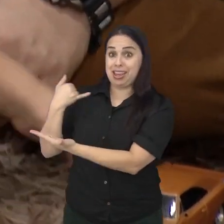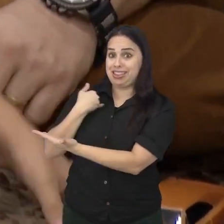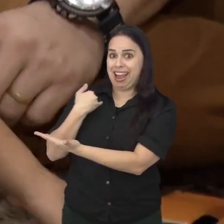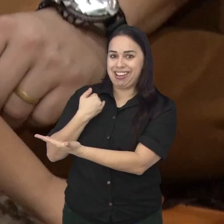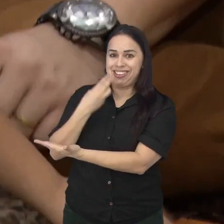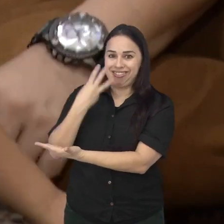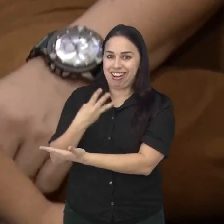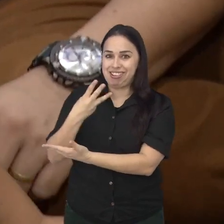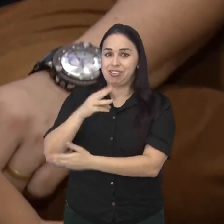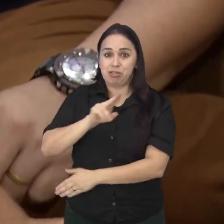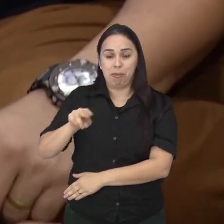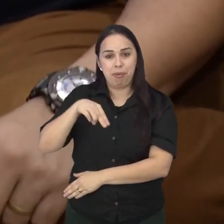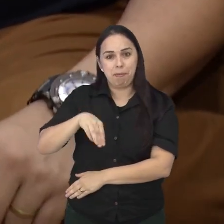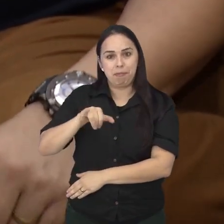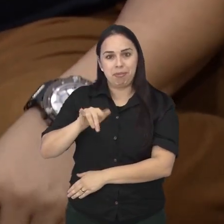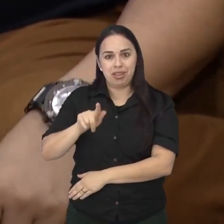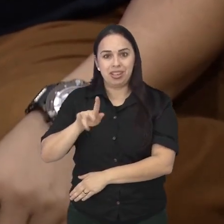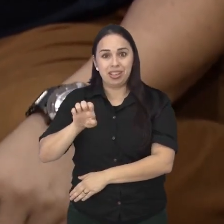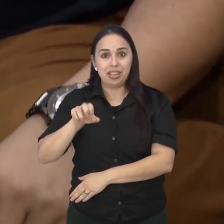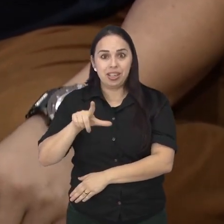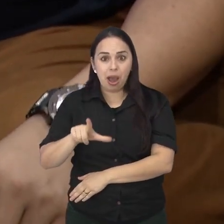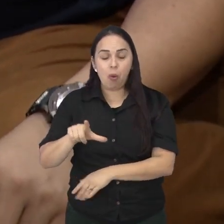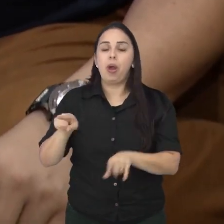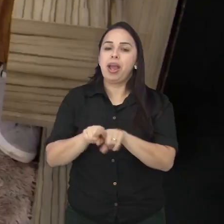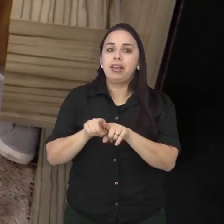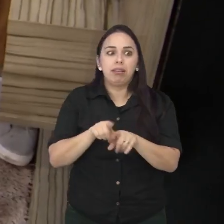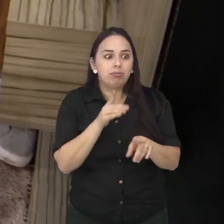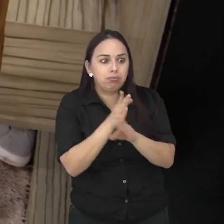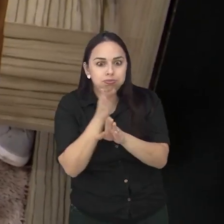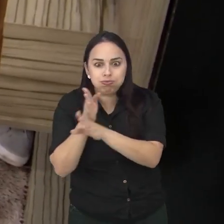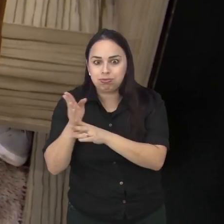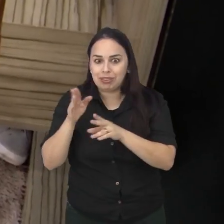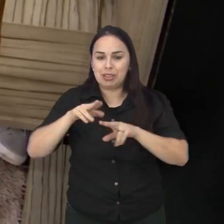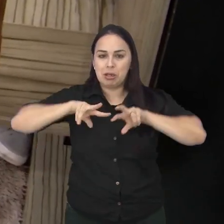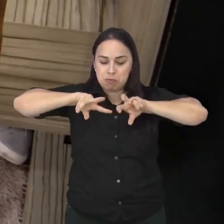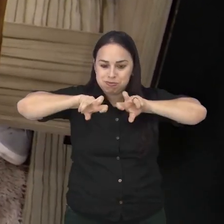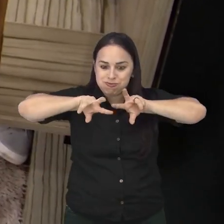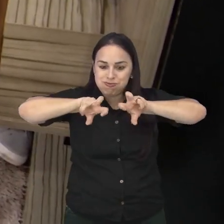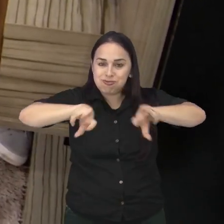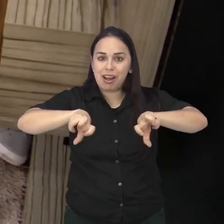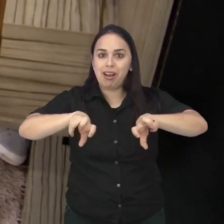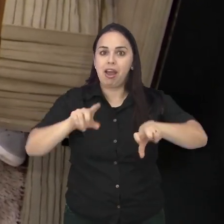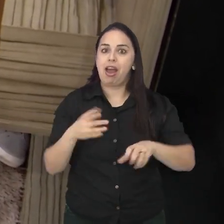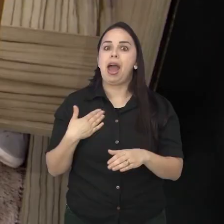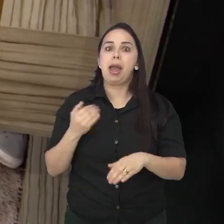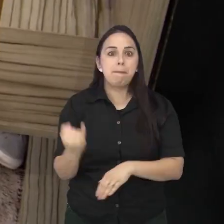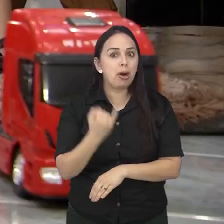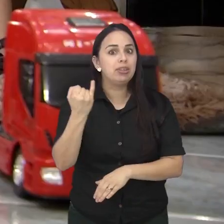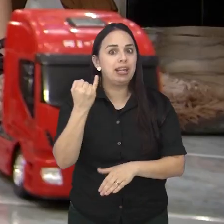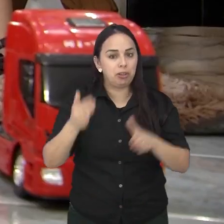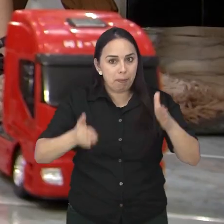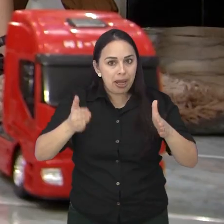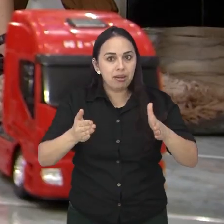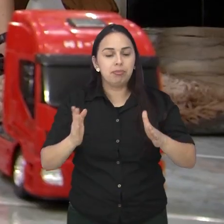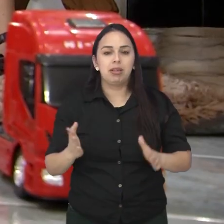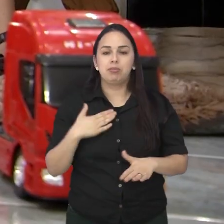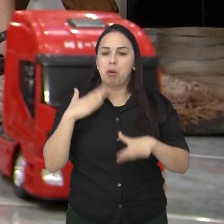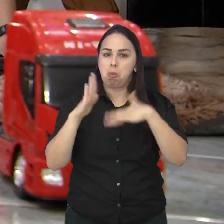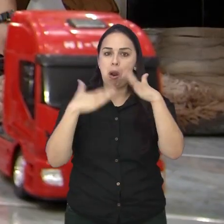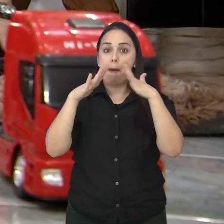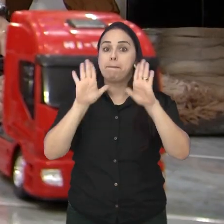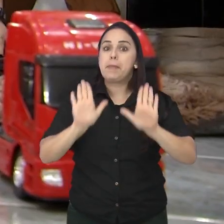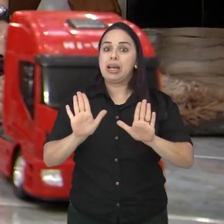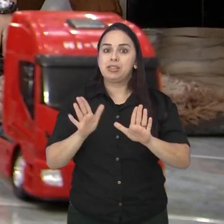tem 3 anos, auge da fase de descobrir as coisas. Esse período é importante para o desenvolvimento, mas também é